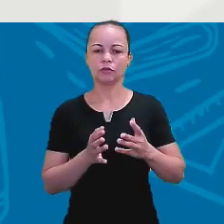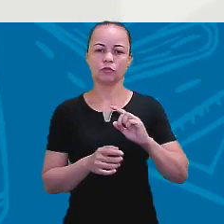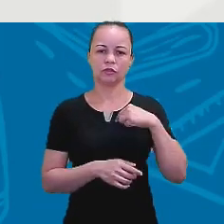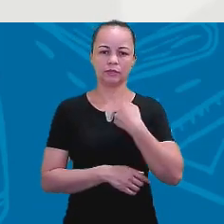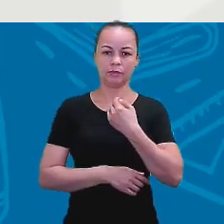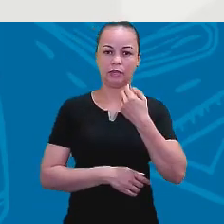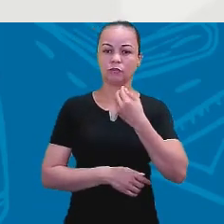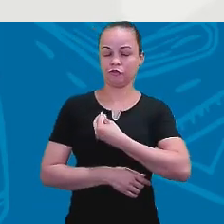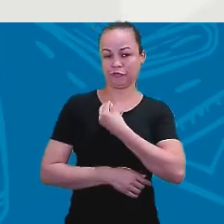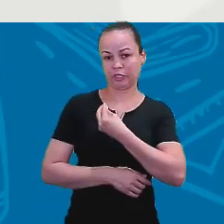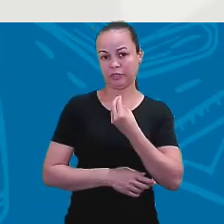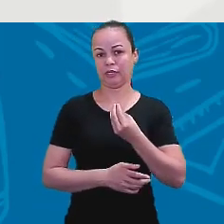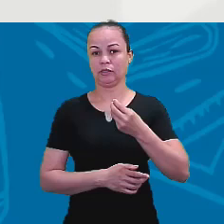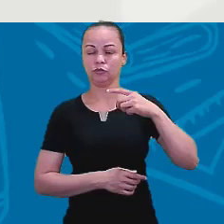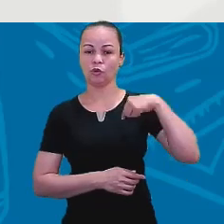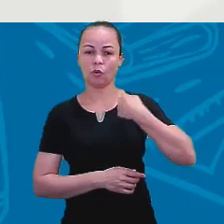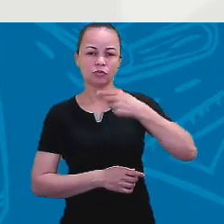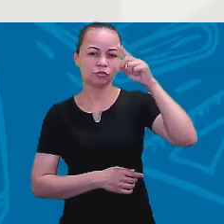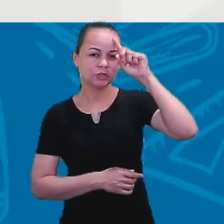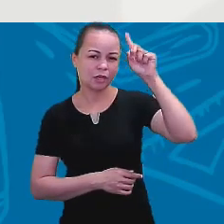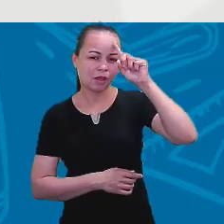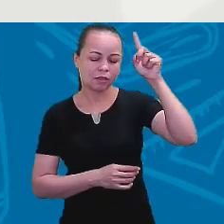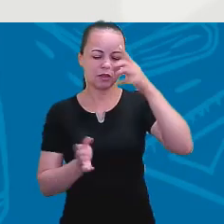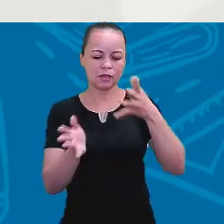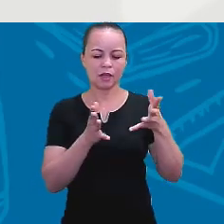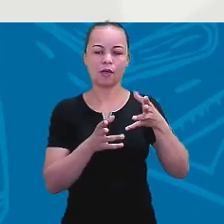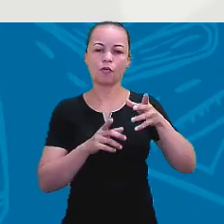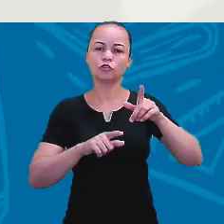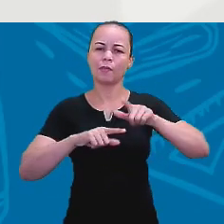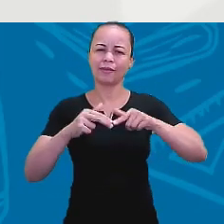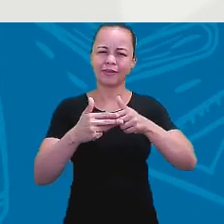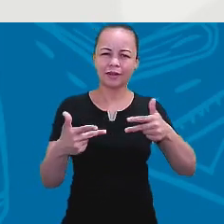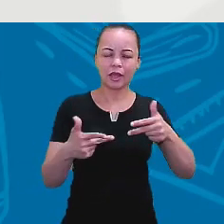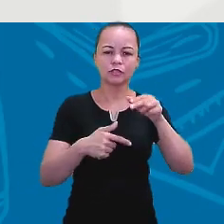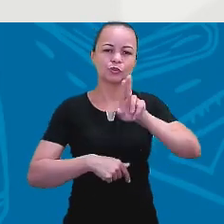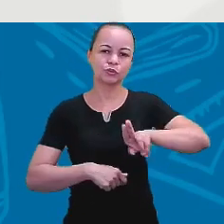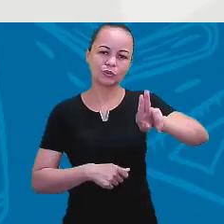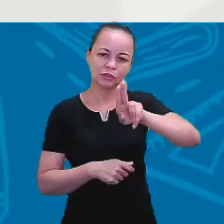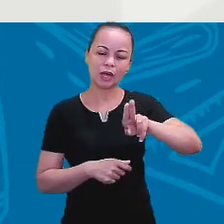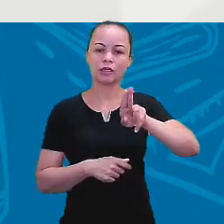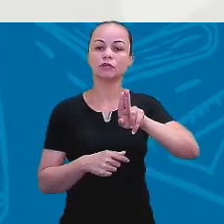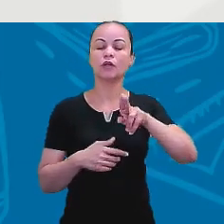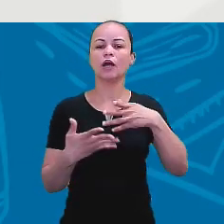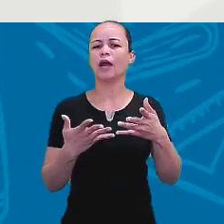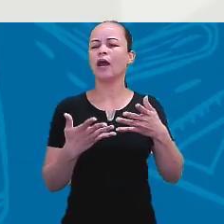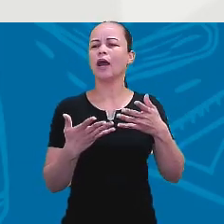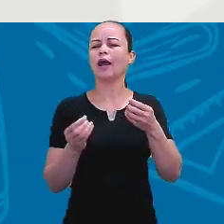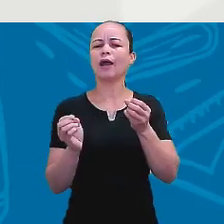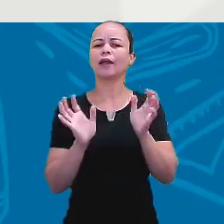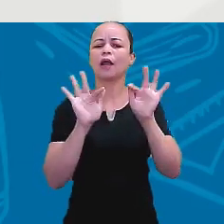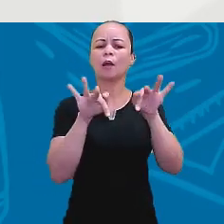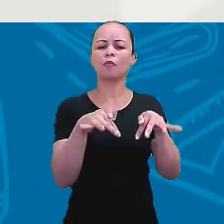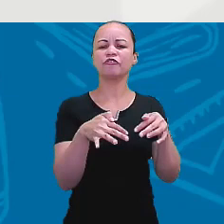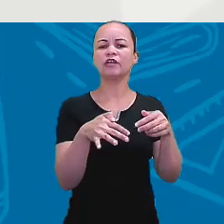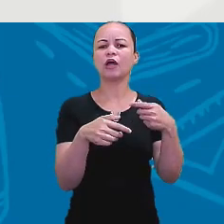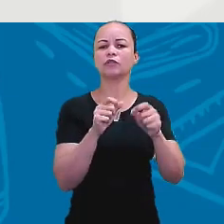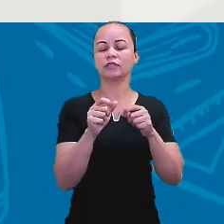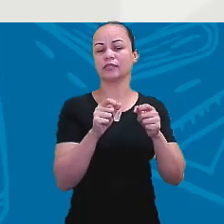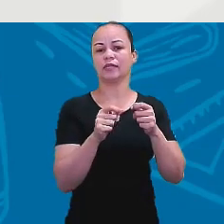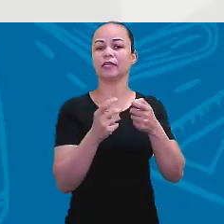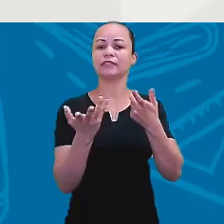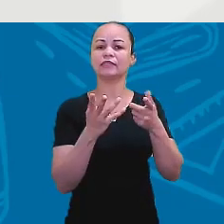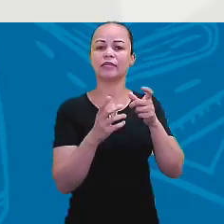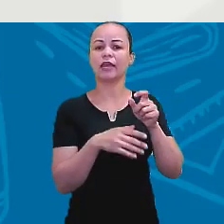dia a dia, né, os materiais que a gente utiliza, tá certo? Acabam, né, tendo como produto final um resíduo. E